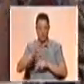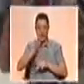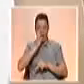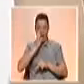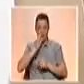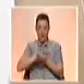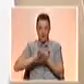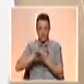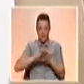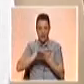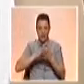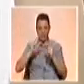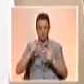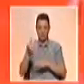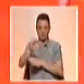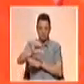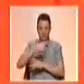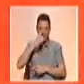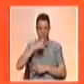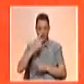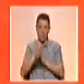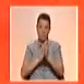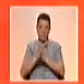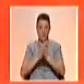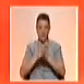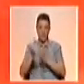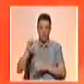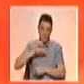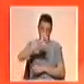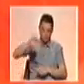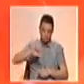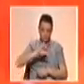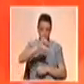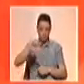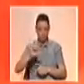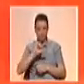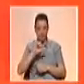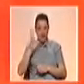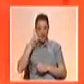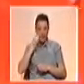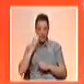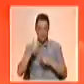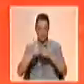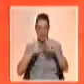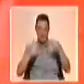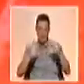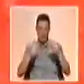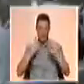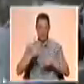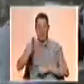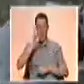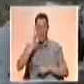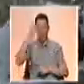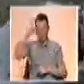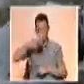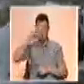lavar alimentos para encher o autocolismo ou aproveitar a água do chuveiro quando se está à espera que aqueça para regar as plantas. As águas das